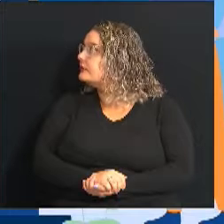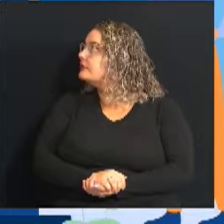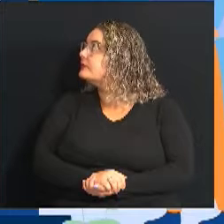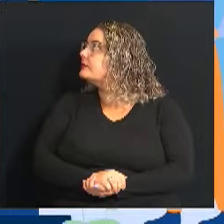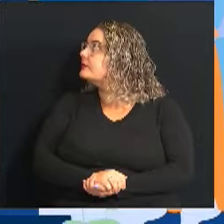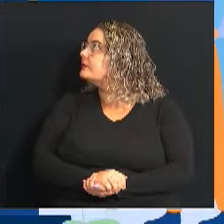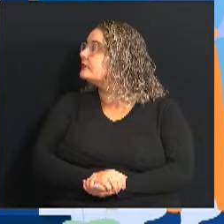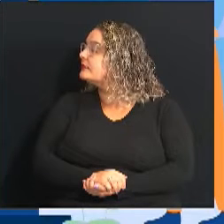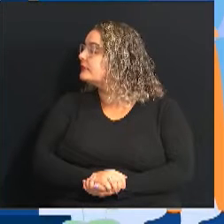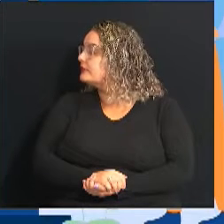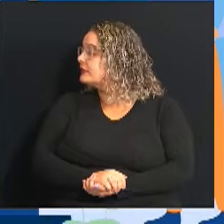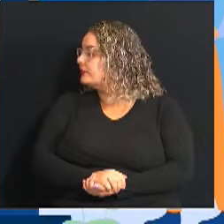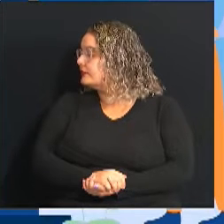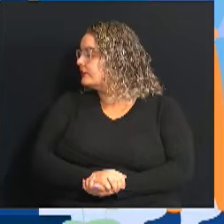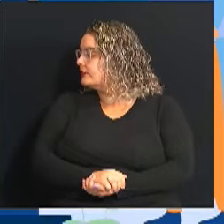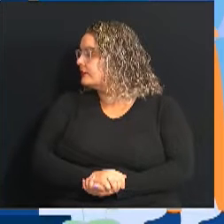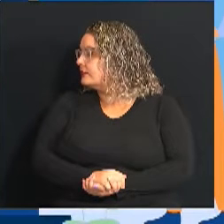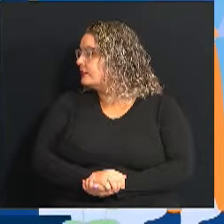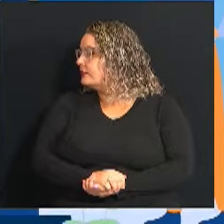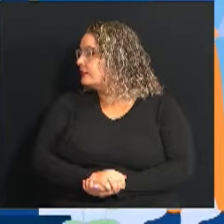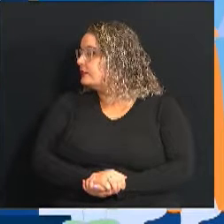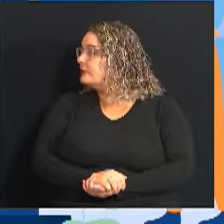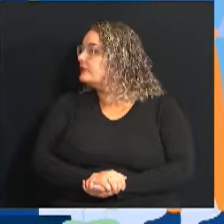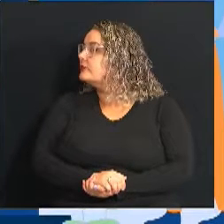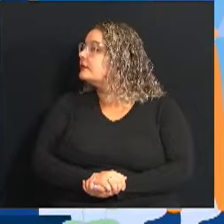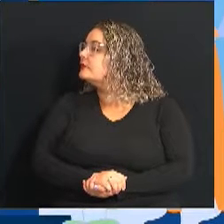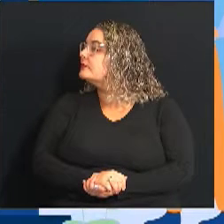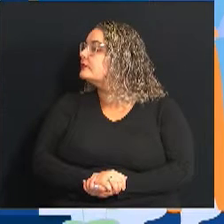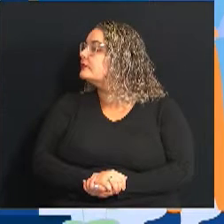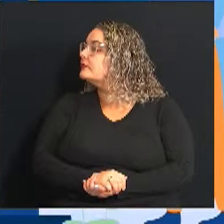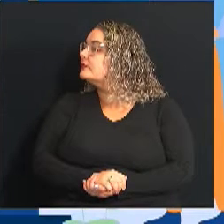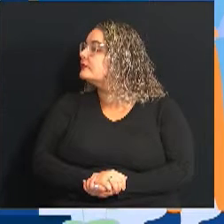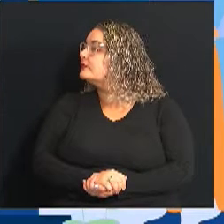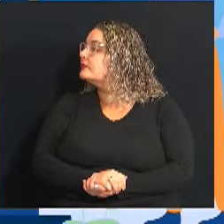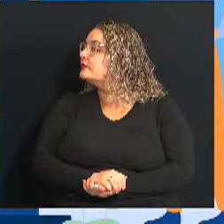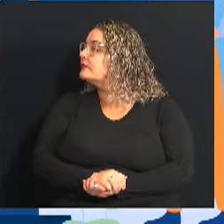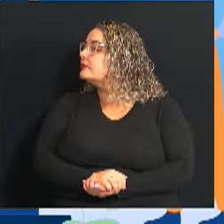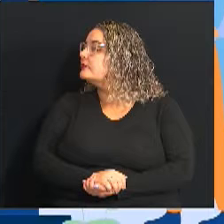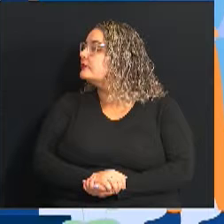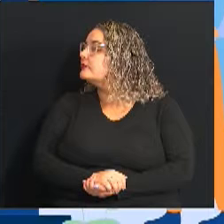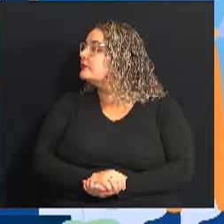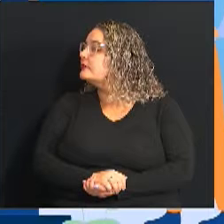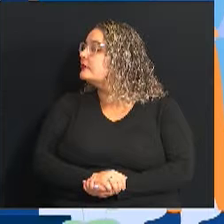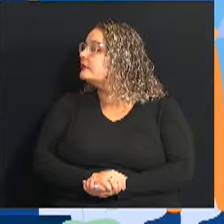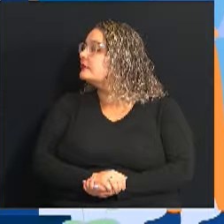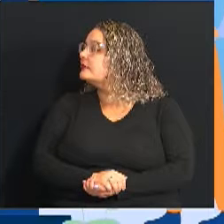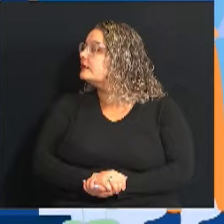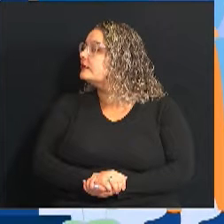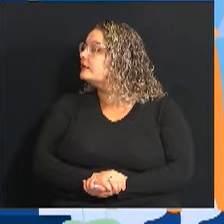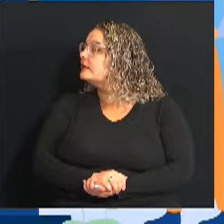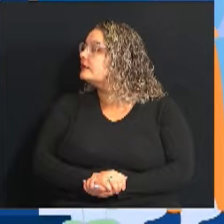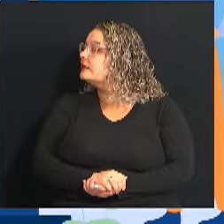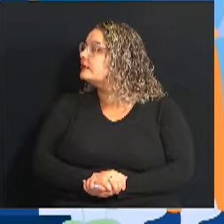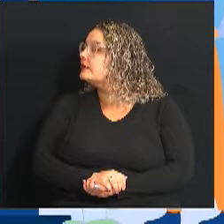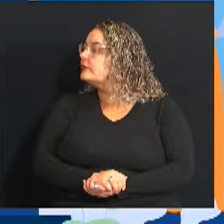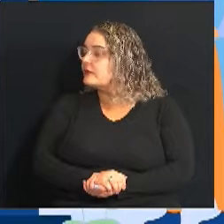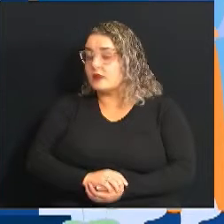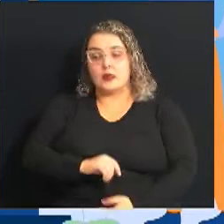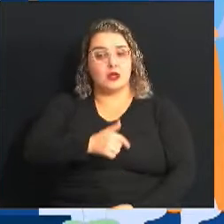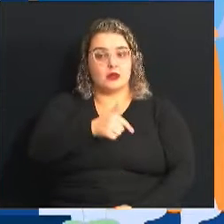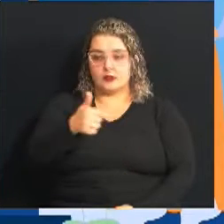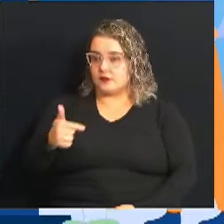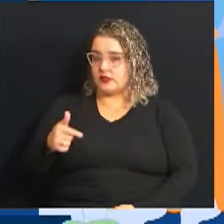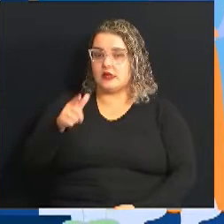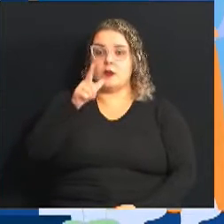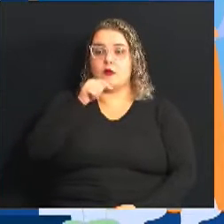Jerônimo Picoloto, também temos o Jardim Brasil, a Vila Andrade Neves e o bairro Rossiborg e Botafogo ficarão sem água